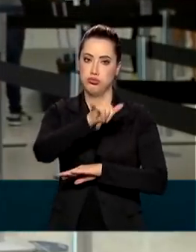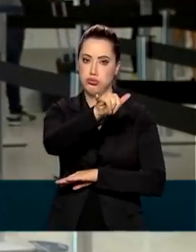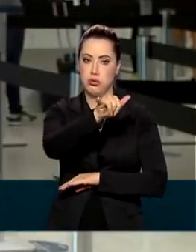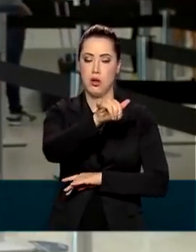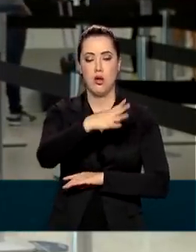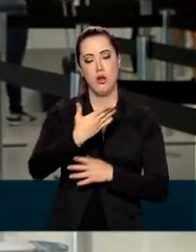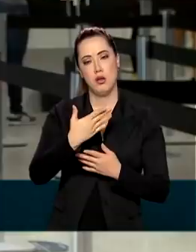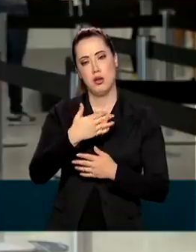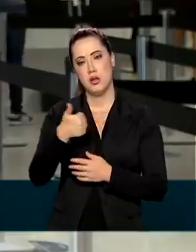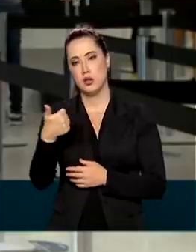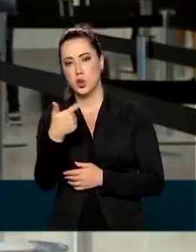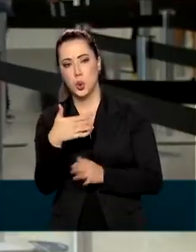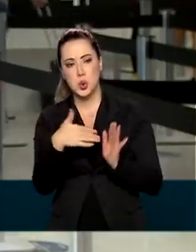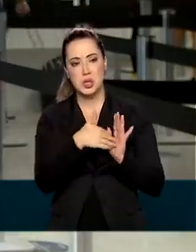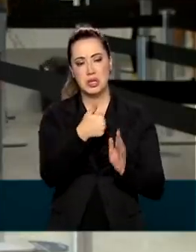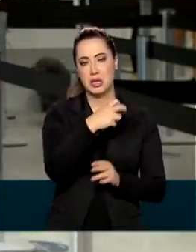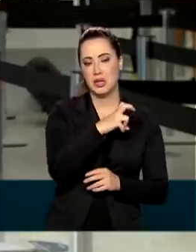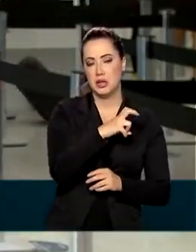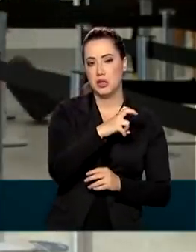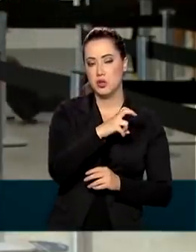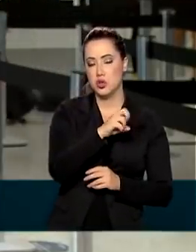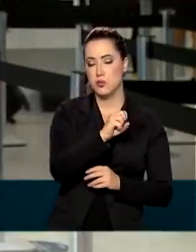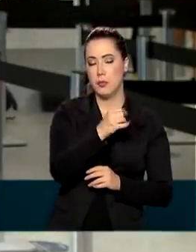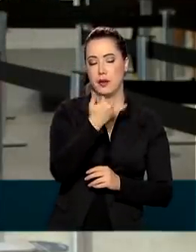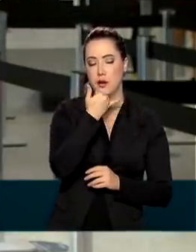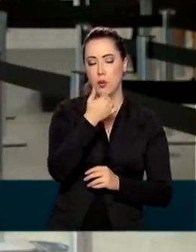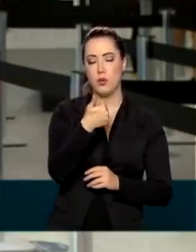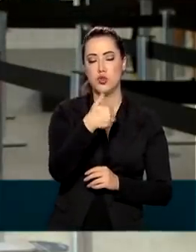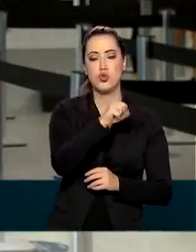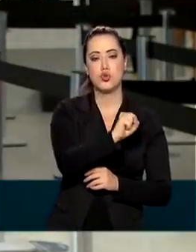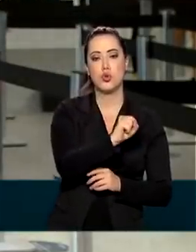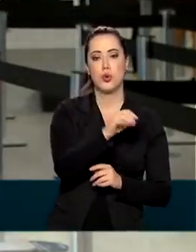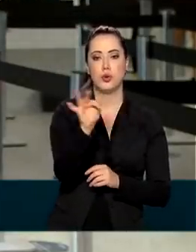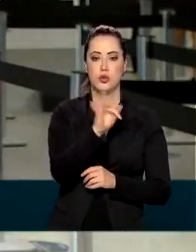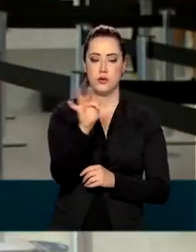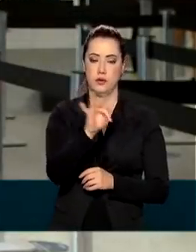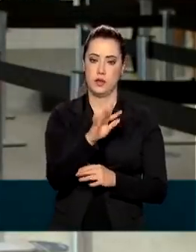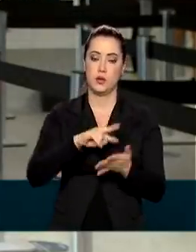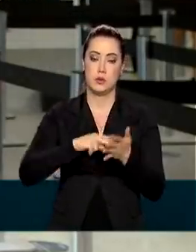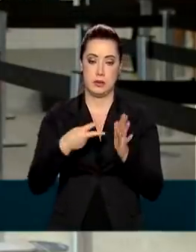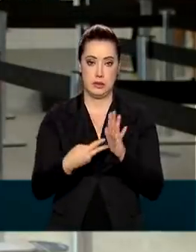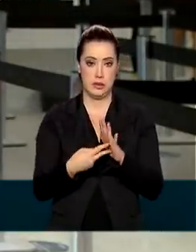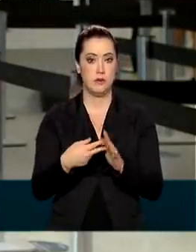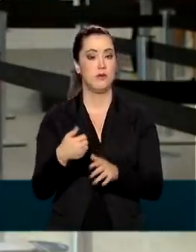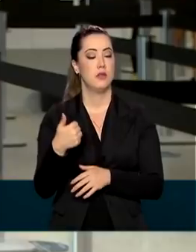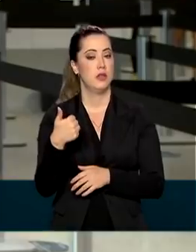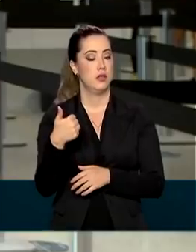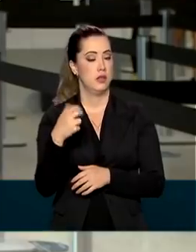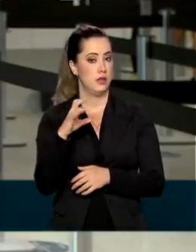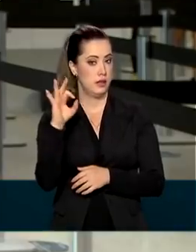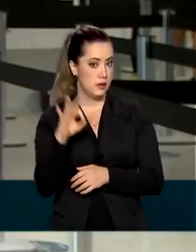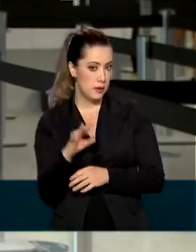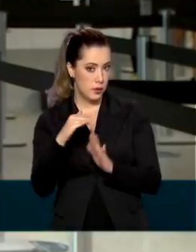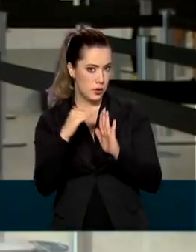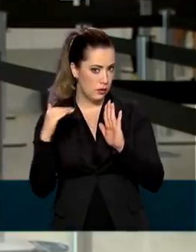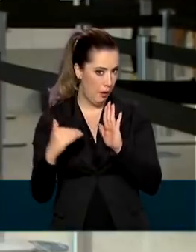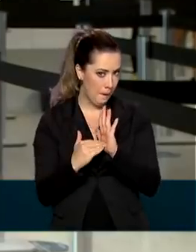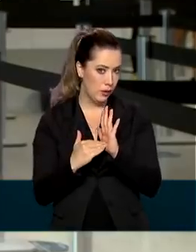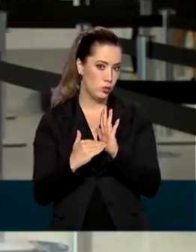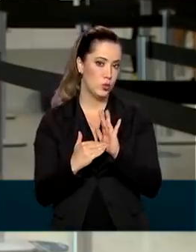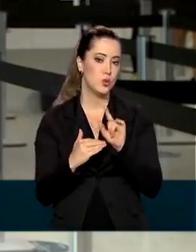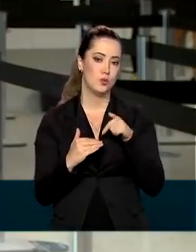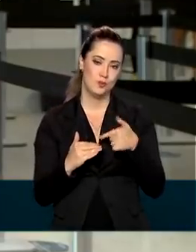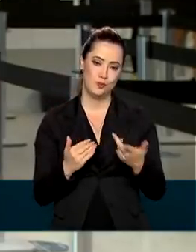fevereiro. Isso representa 45% a menos na comparação com o carnaval do ano passado. Agora, mesmo com o movimento